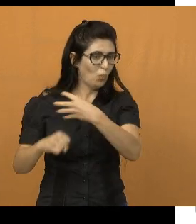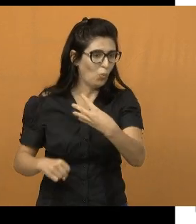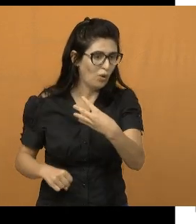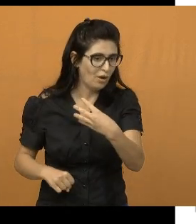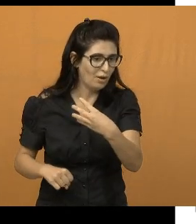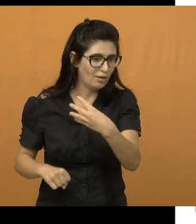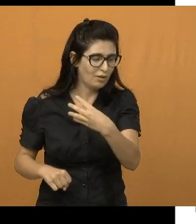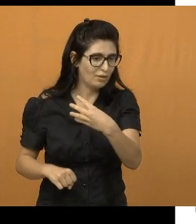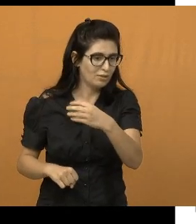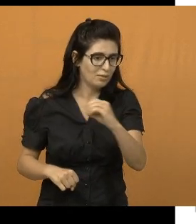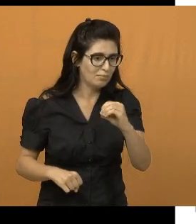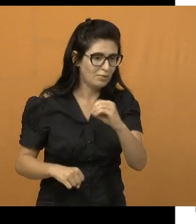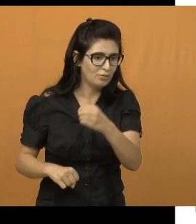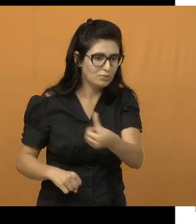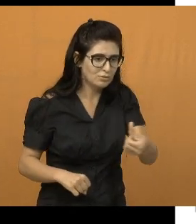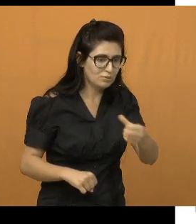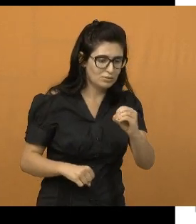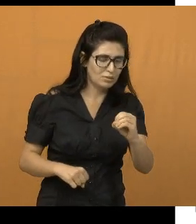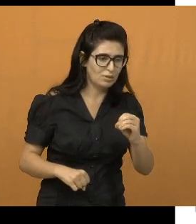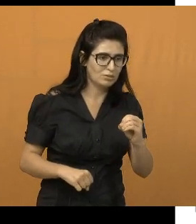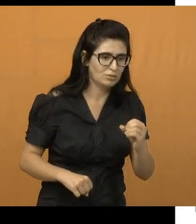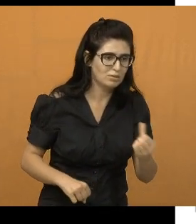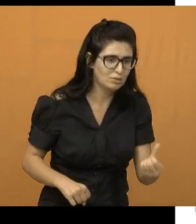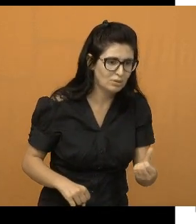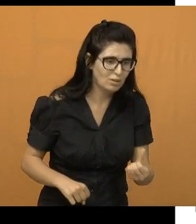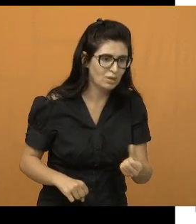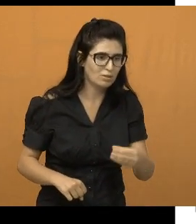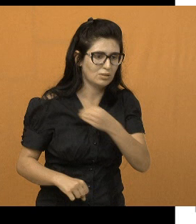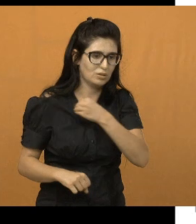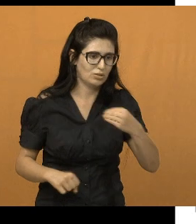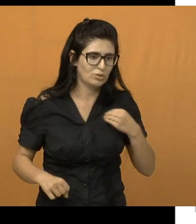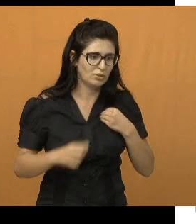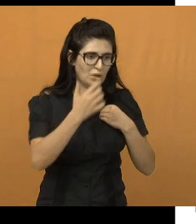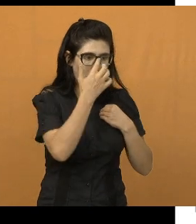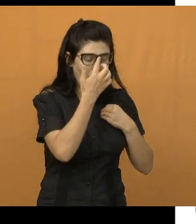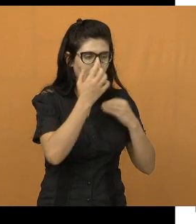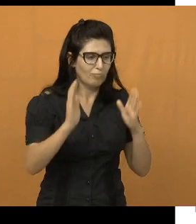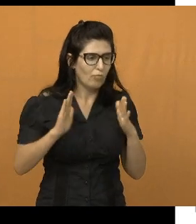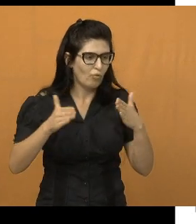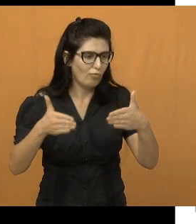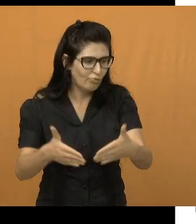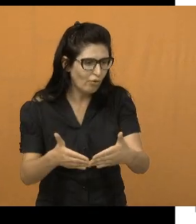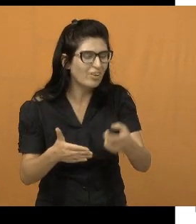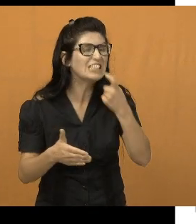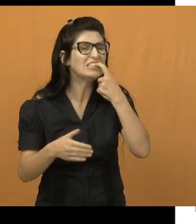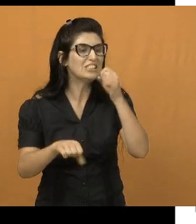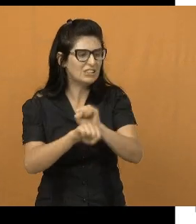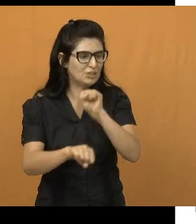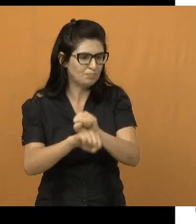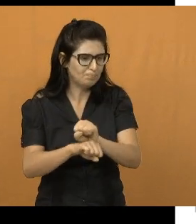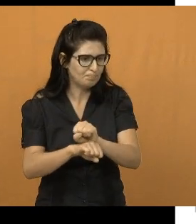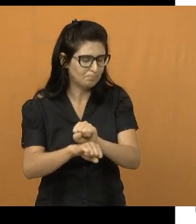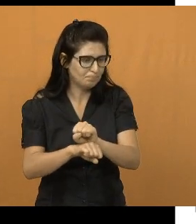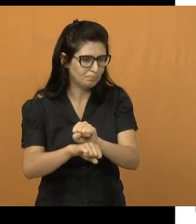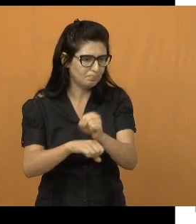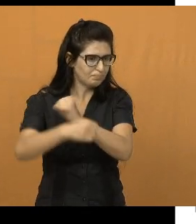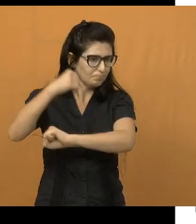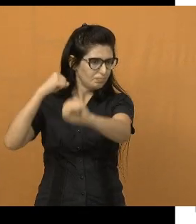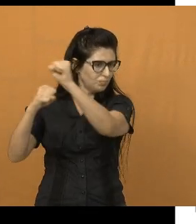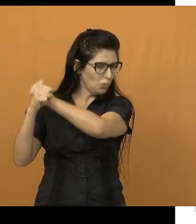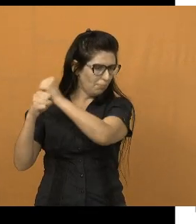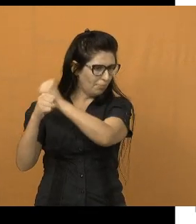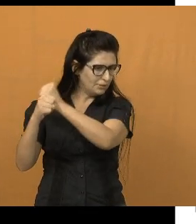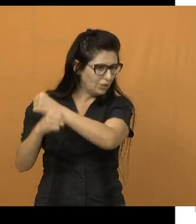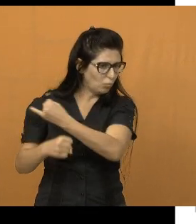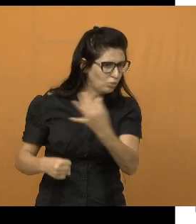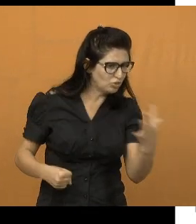40.606 atendimentos. Na atenção especializada, que é o Centro de Especialidades Odontológicas, nós encerramos